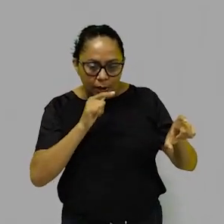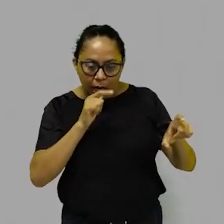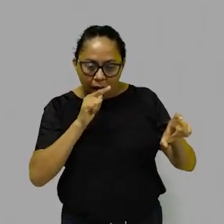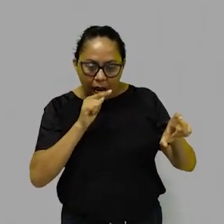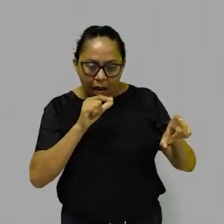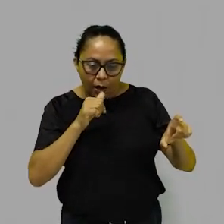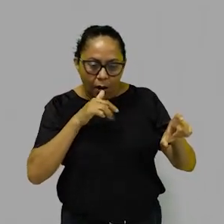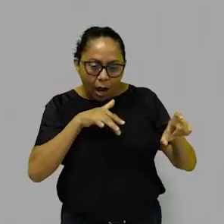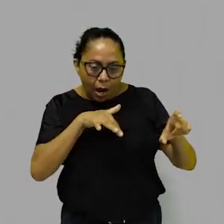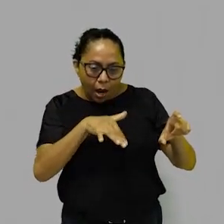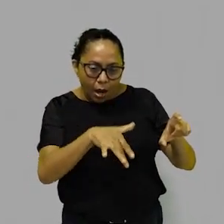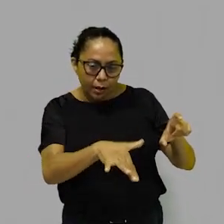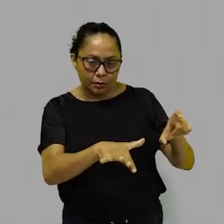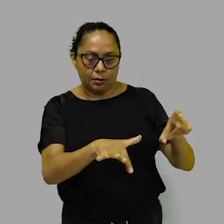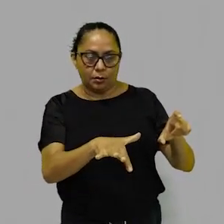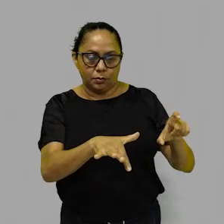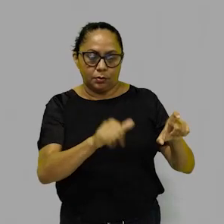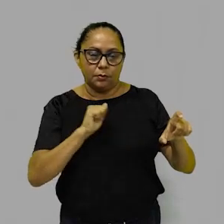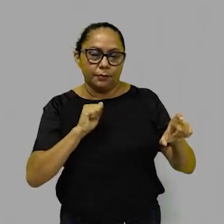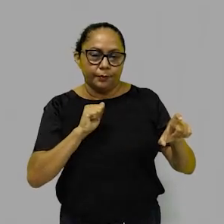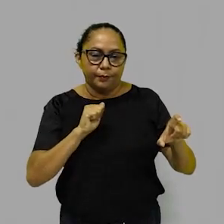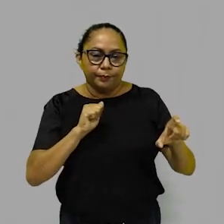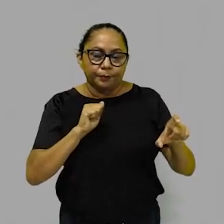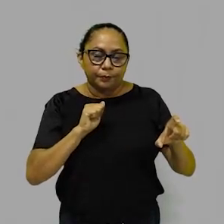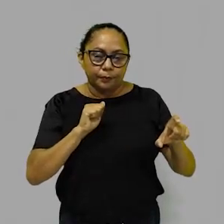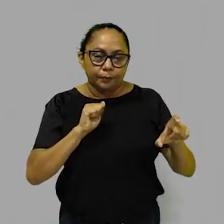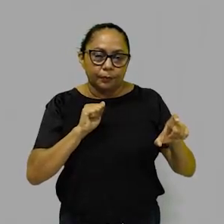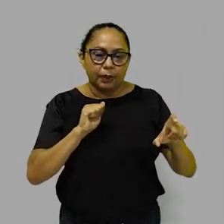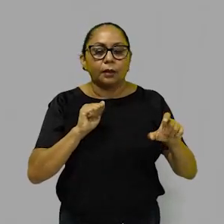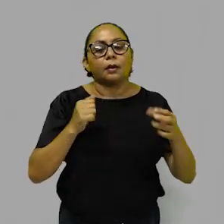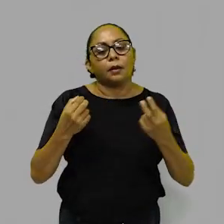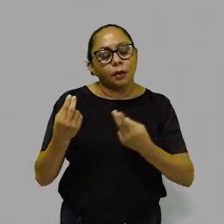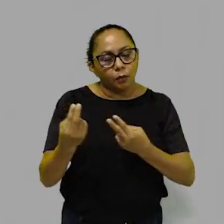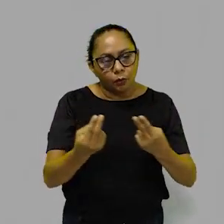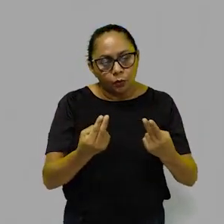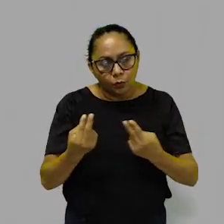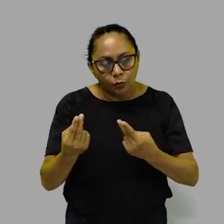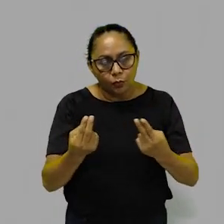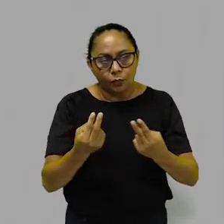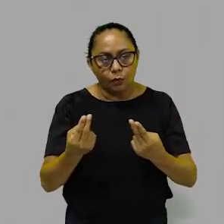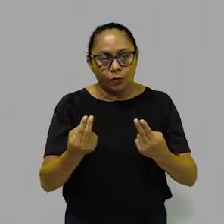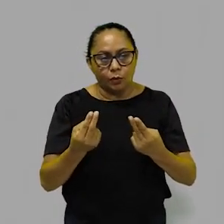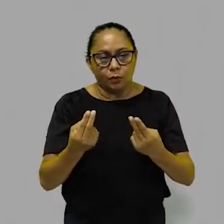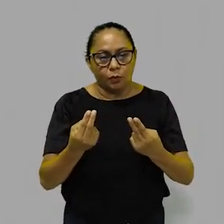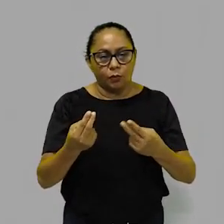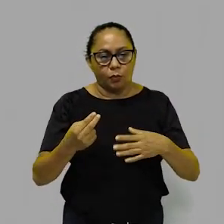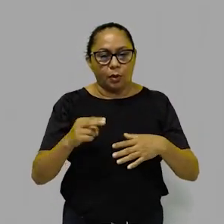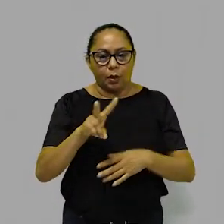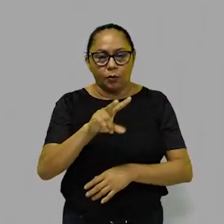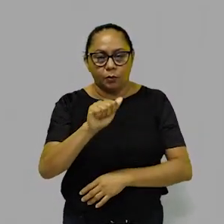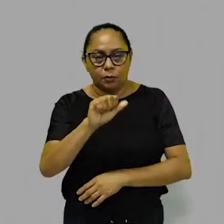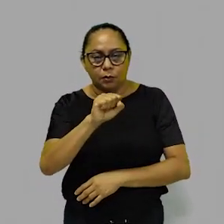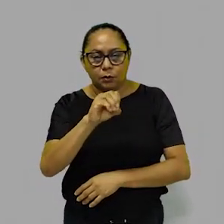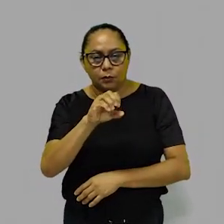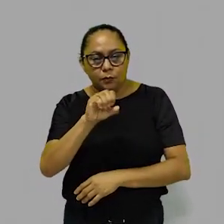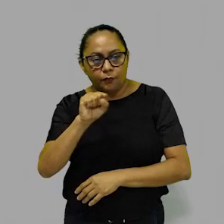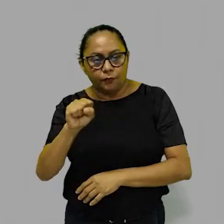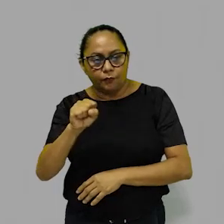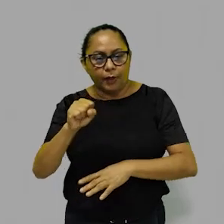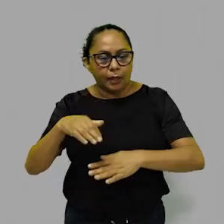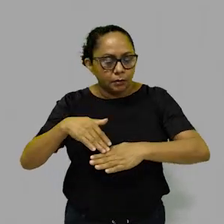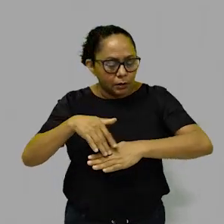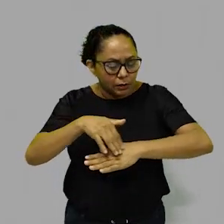tiver furado, vai sair água por meio desse furo, né? É a mesma coisa. Os vasos sanguíneos da região onde